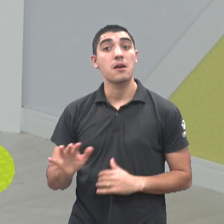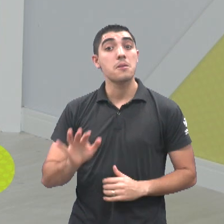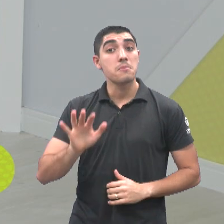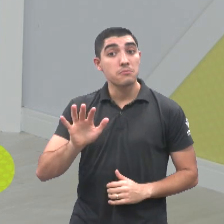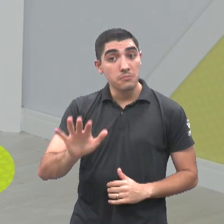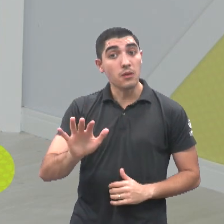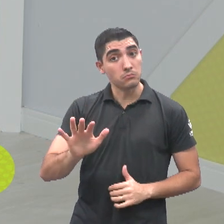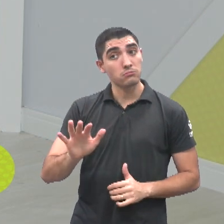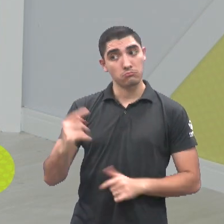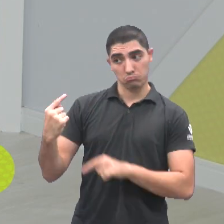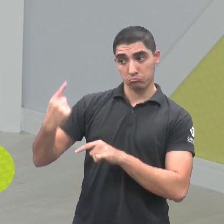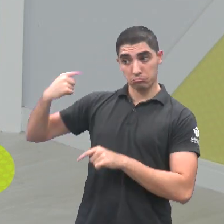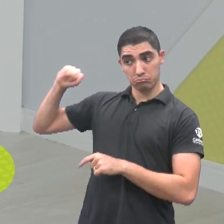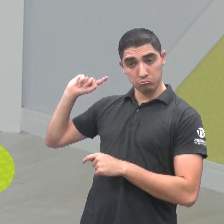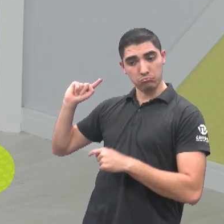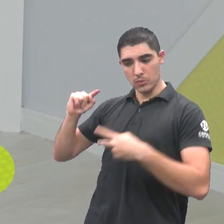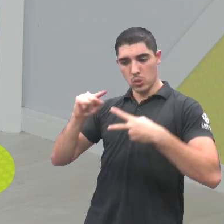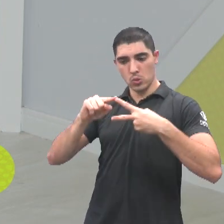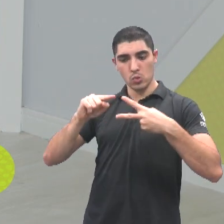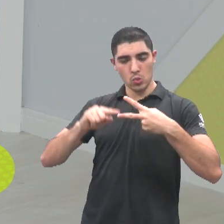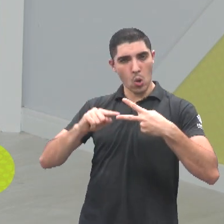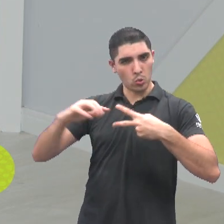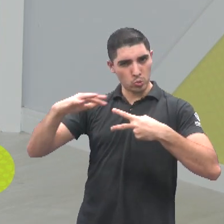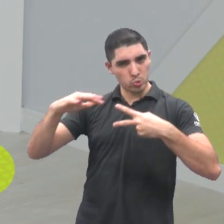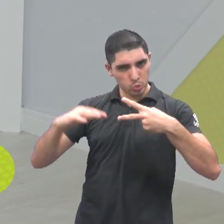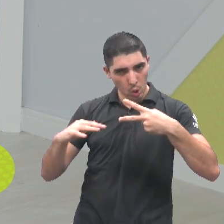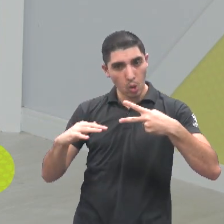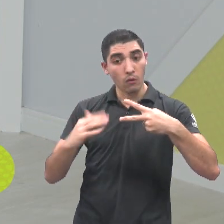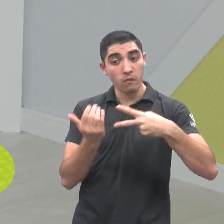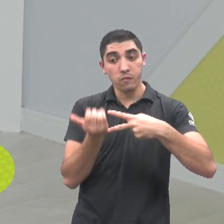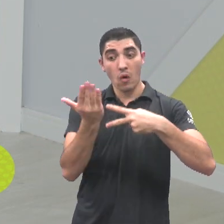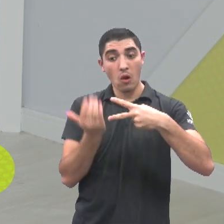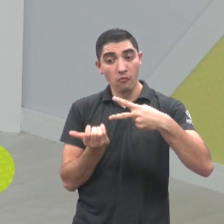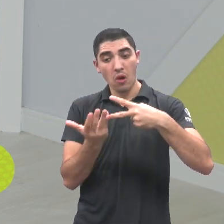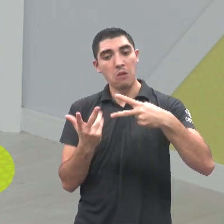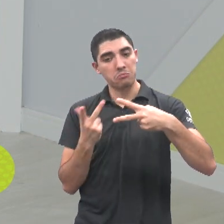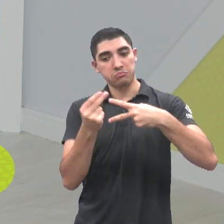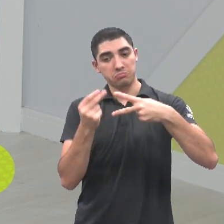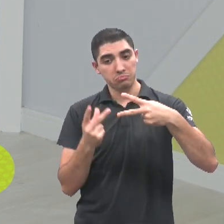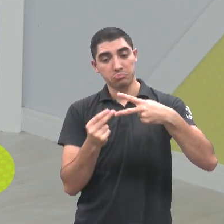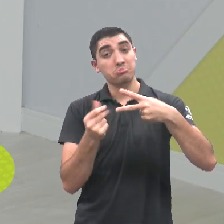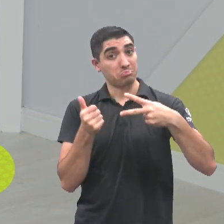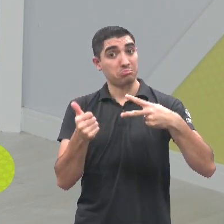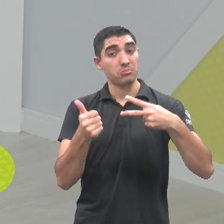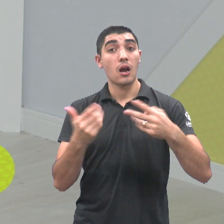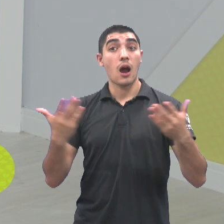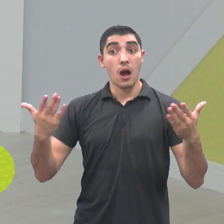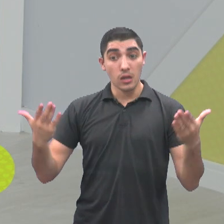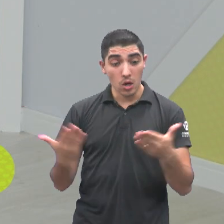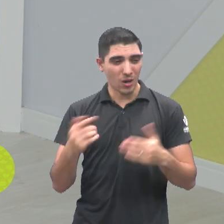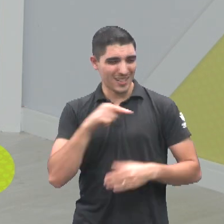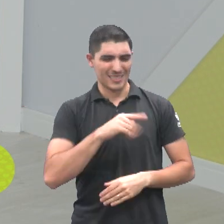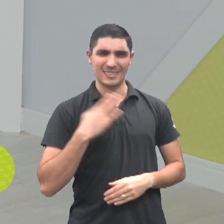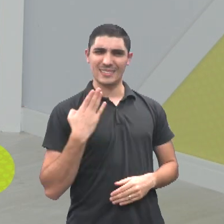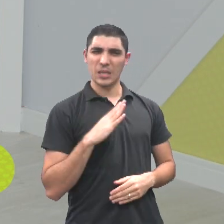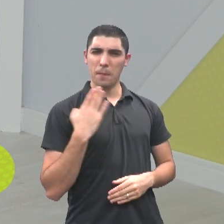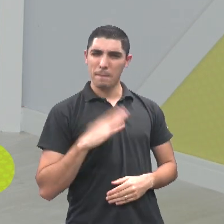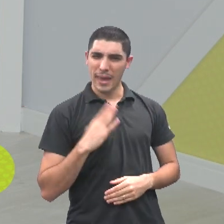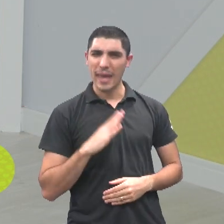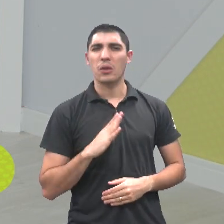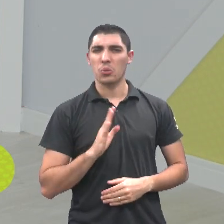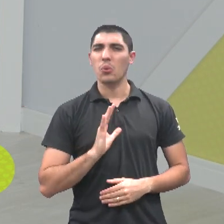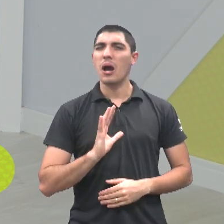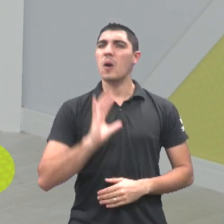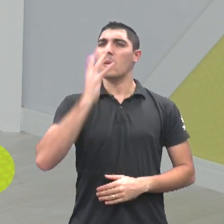2 resultados da Águia, as 2 vitórias fora de casa. E a campanha que vem fazendo, o São Bento perdeu o técnico aí no meio do caminho.